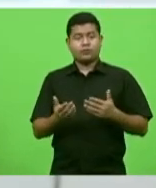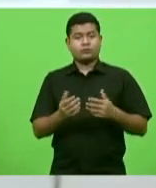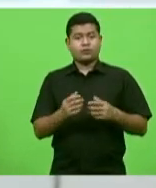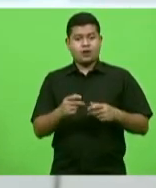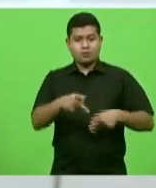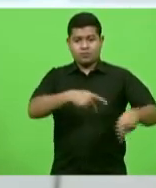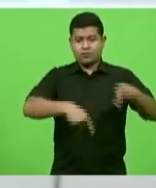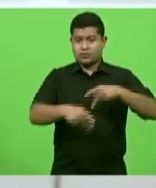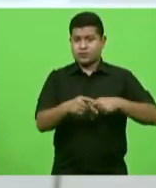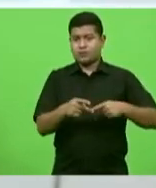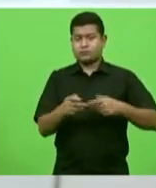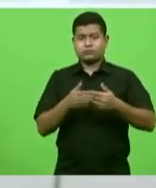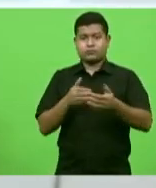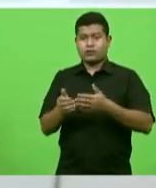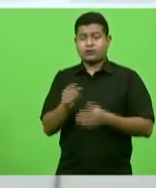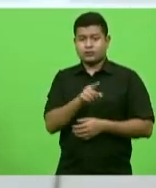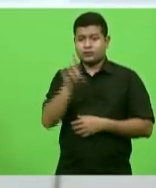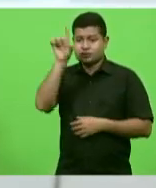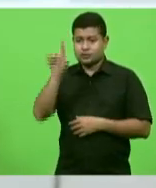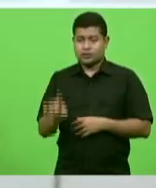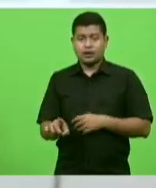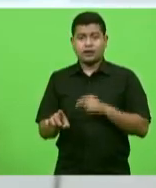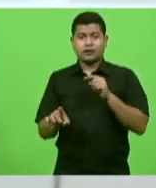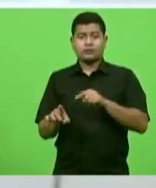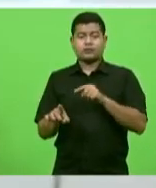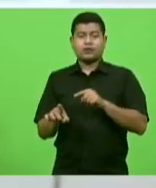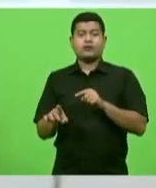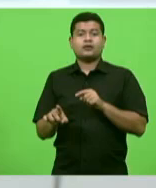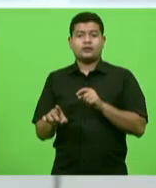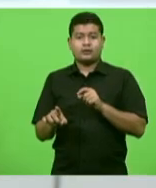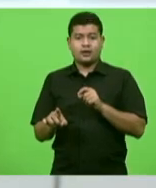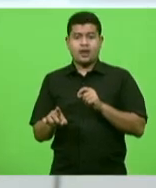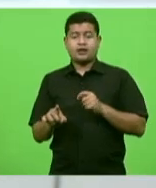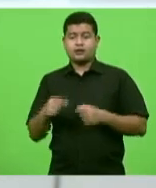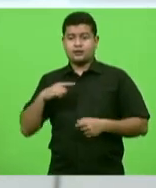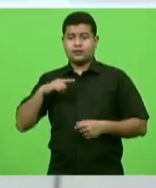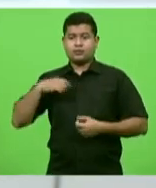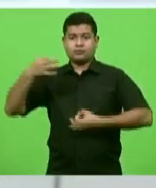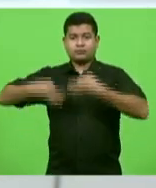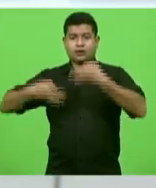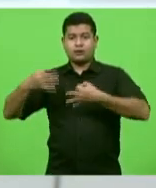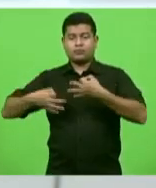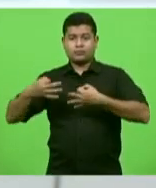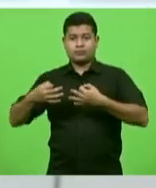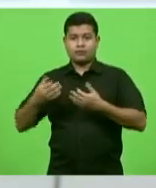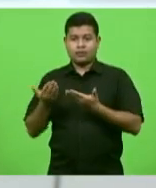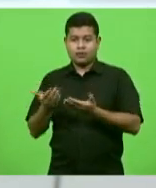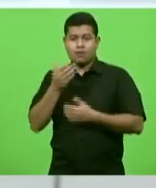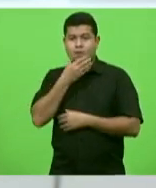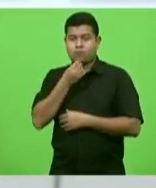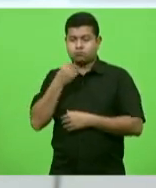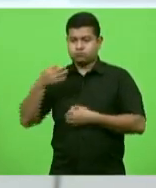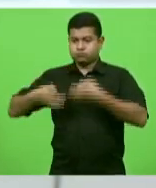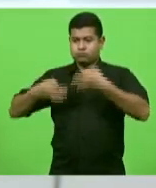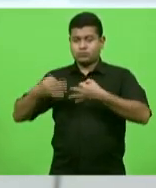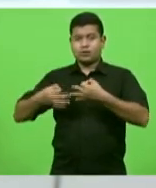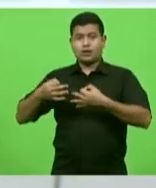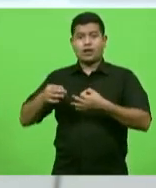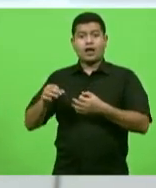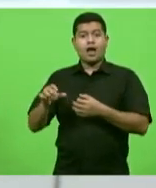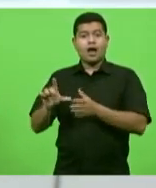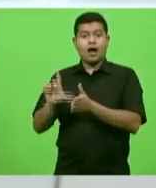fundamental e ser julgado por um juiz natural pra determinado por lei e Imparcial